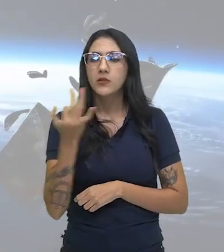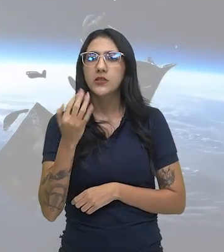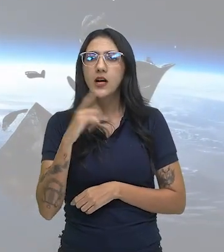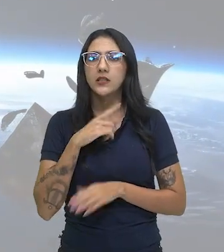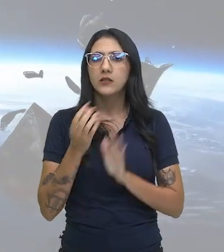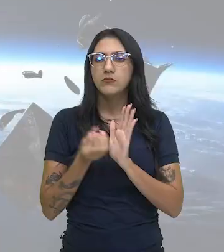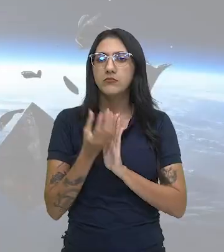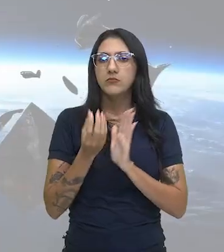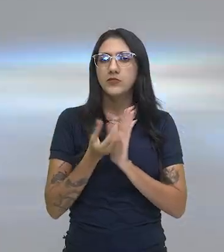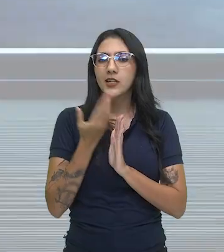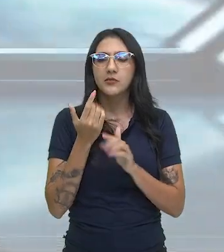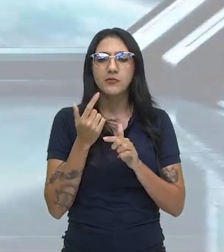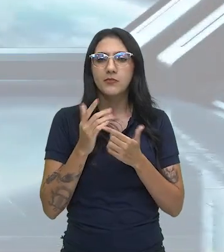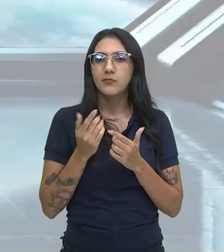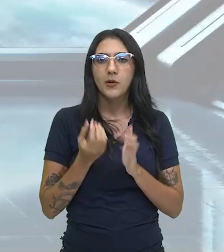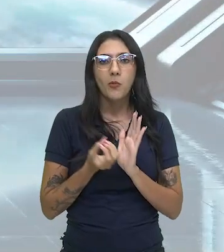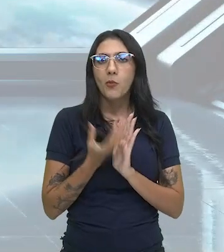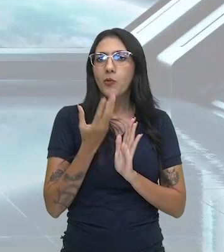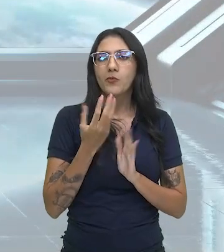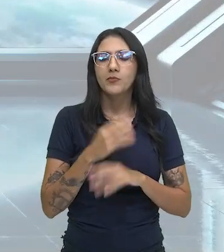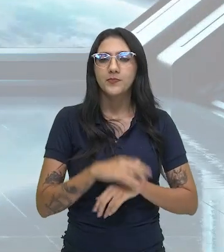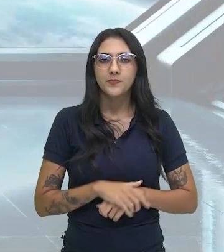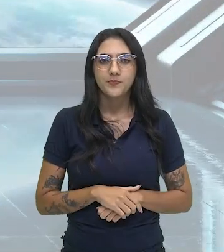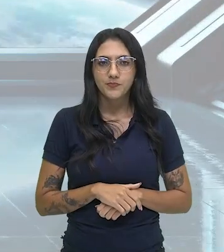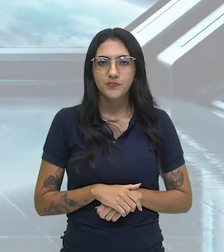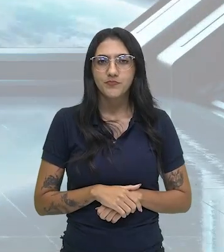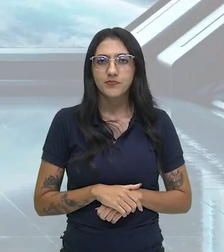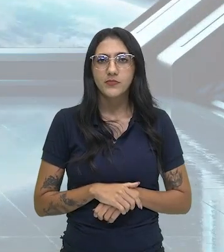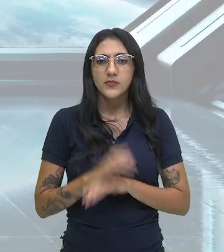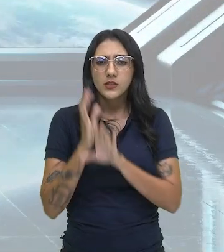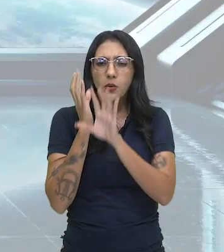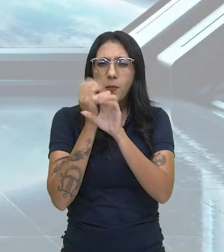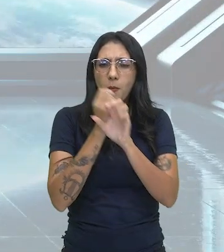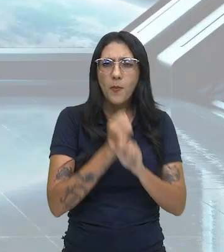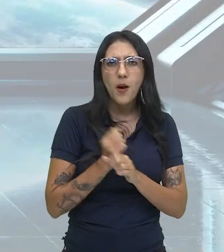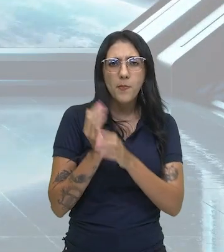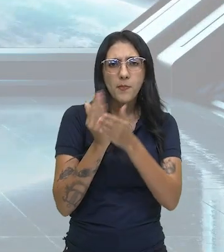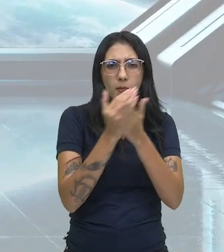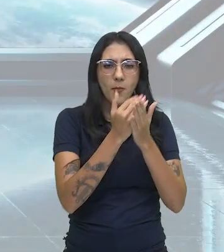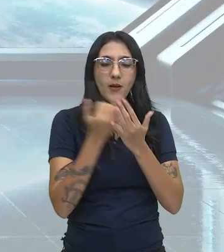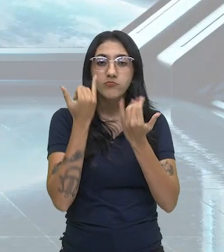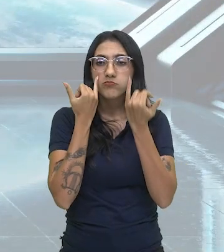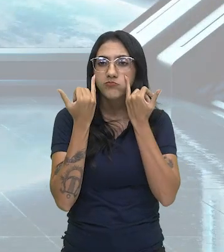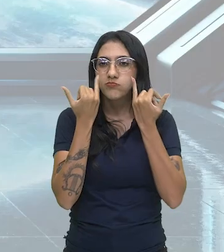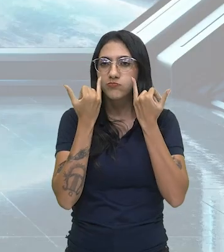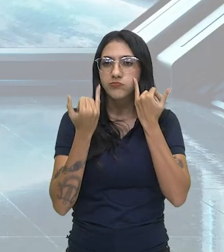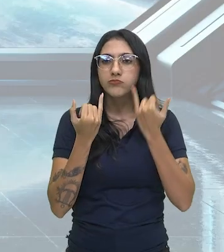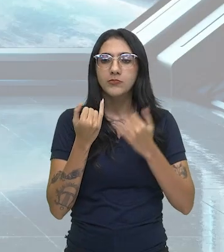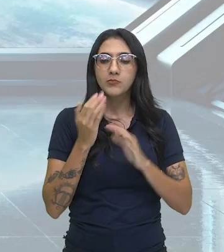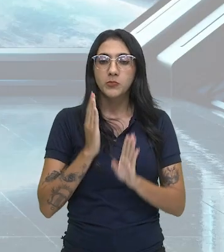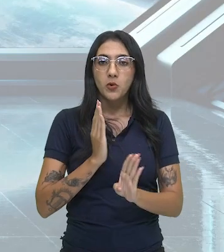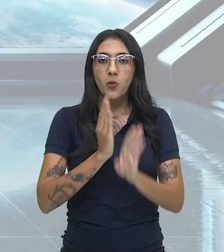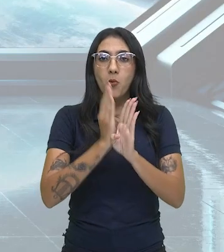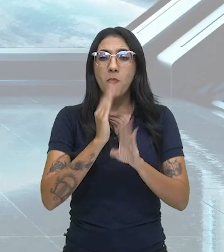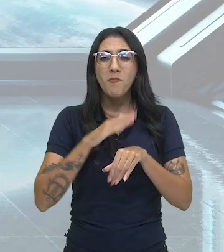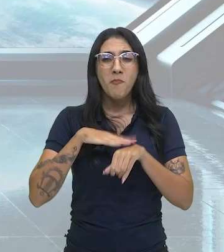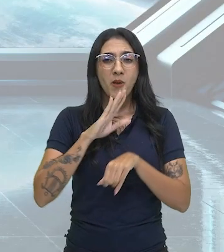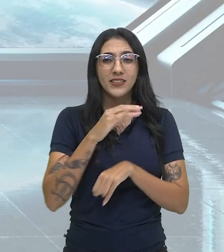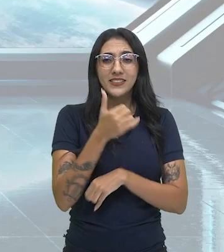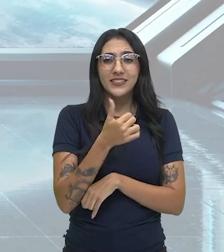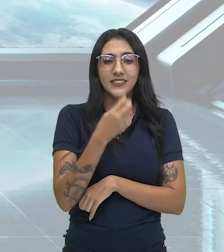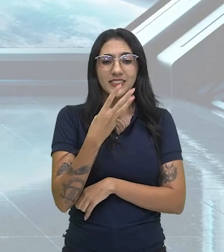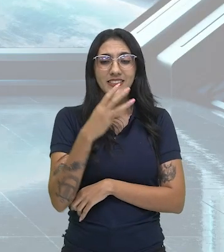por acidente. Cálculos da ESA estimam que haja mais de